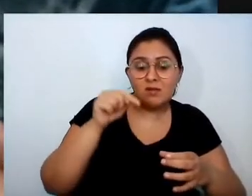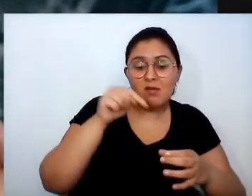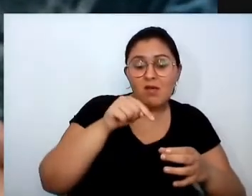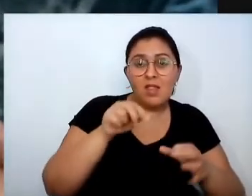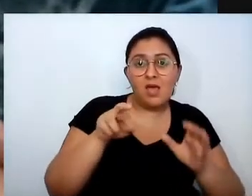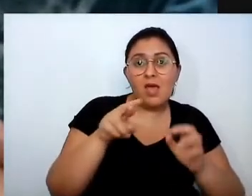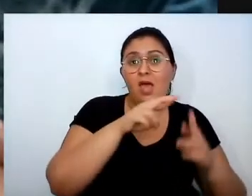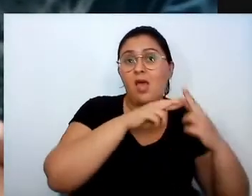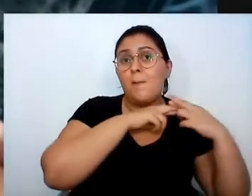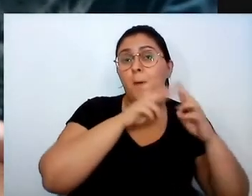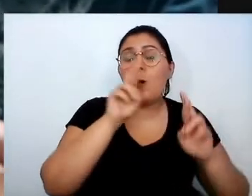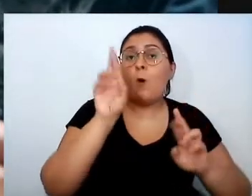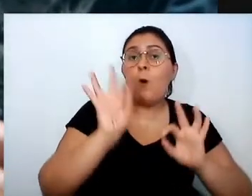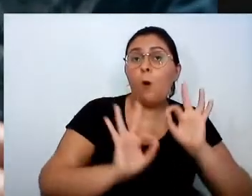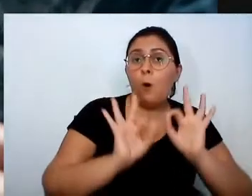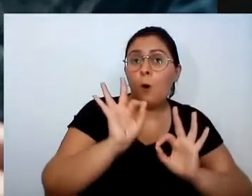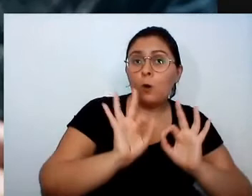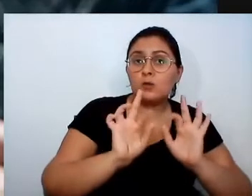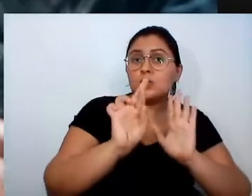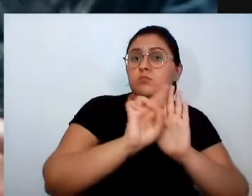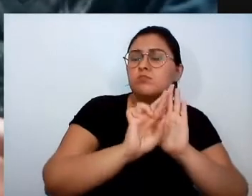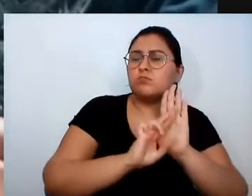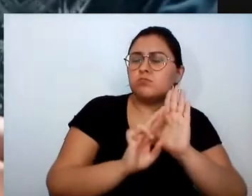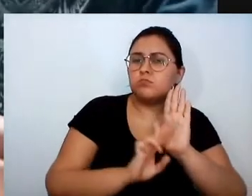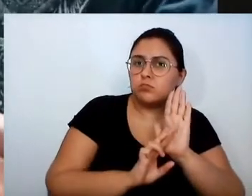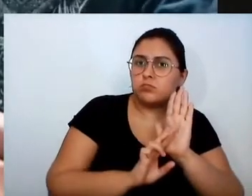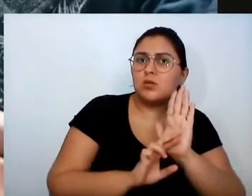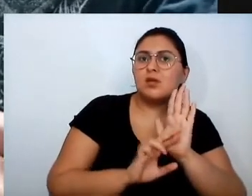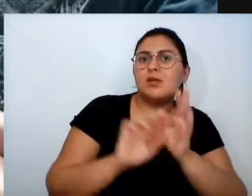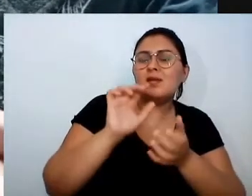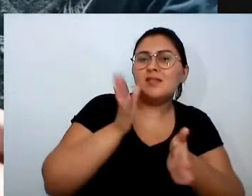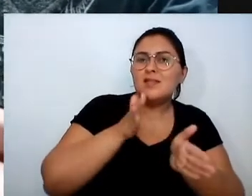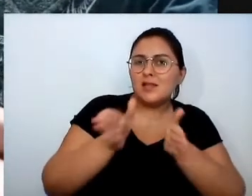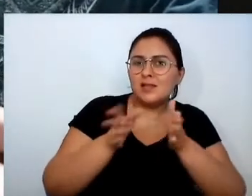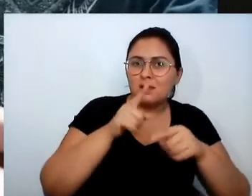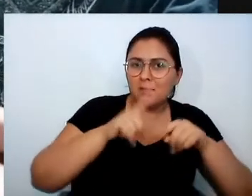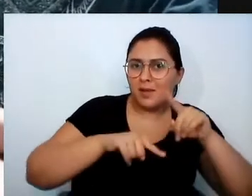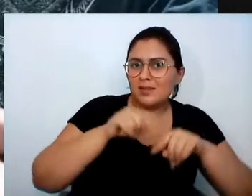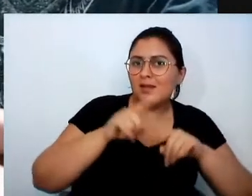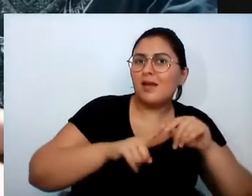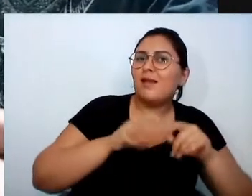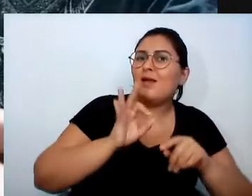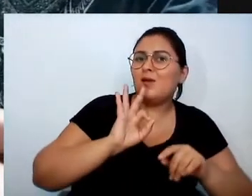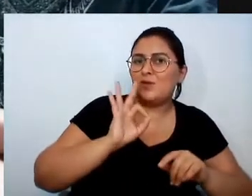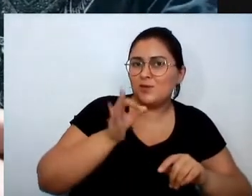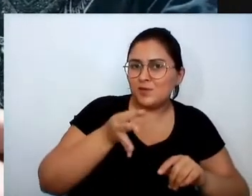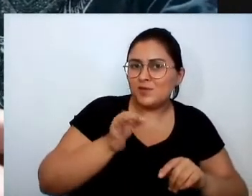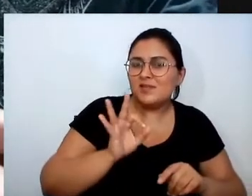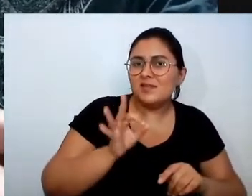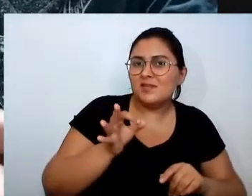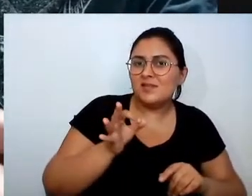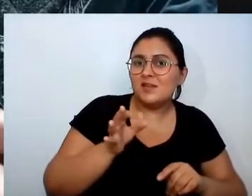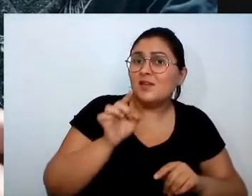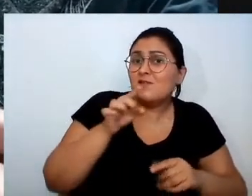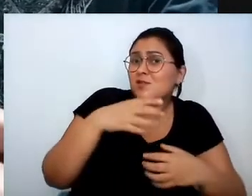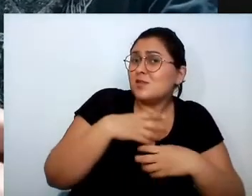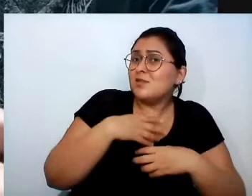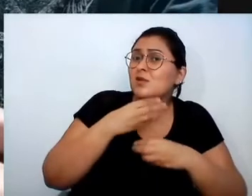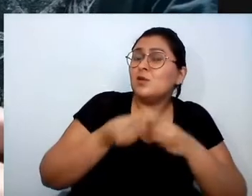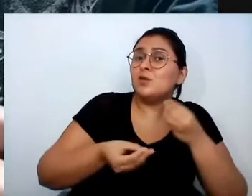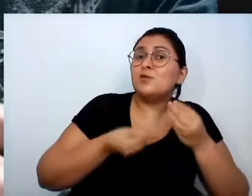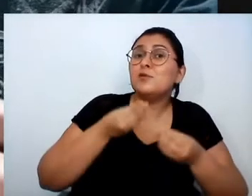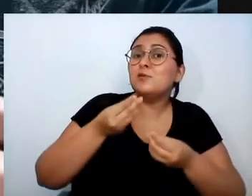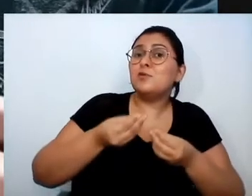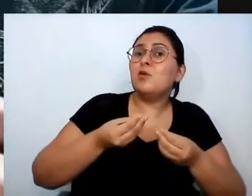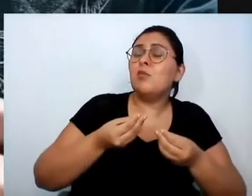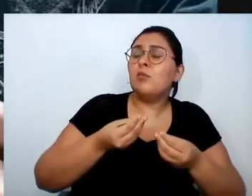vai, as normativas, né, assim, que vão orientar a acessibilidade dos materiais, que outros alunos vão ter acesso e tal. Então,